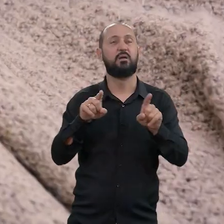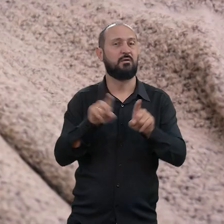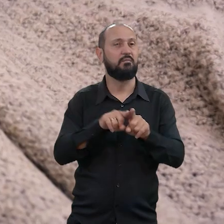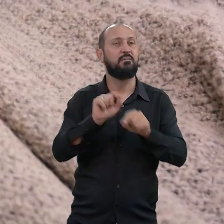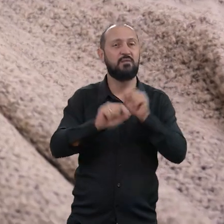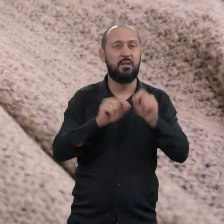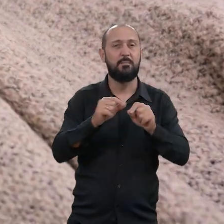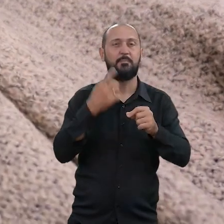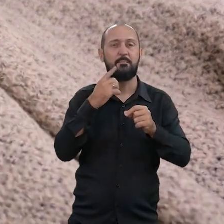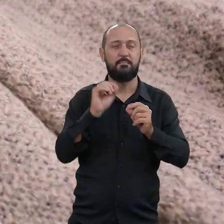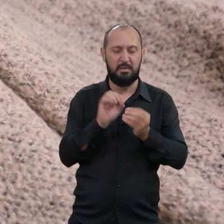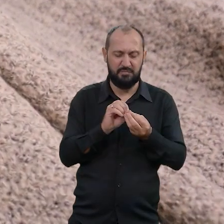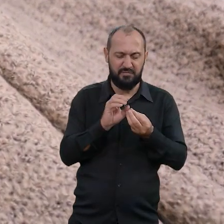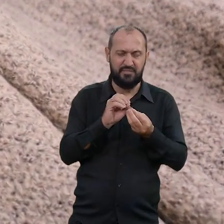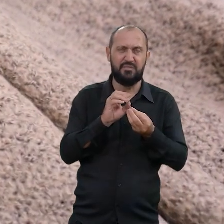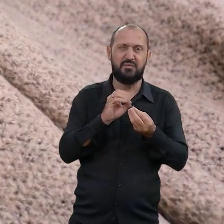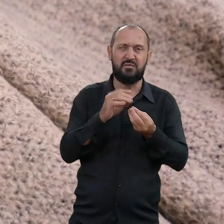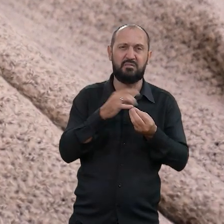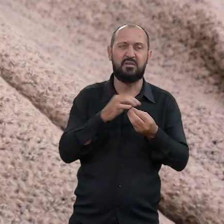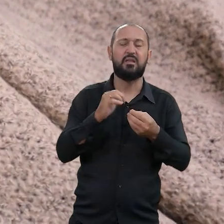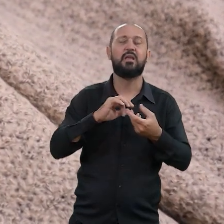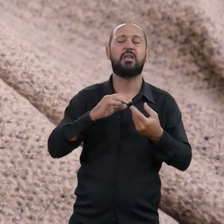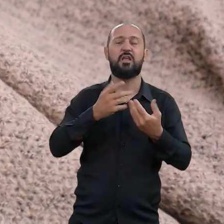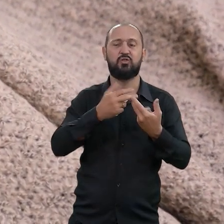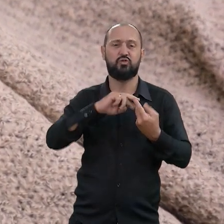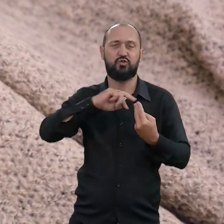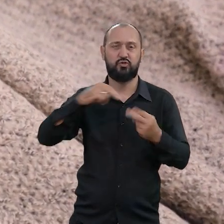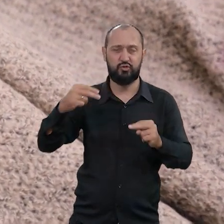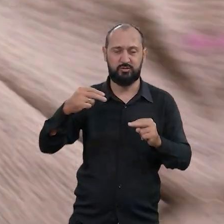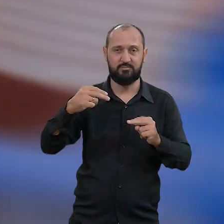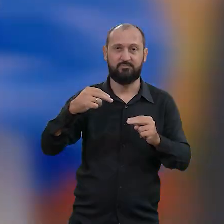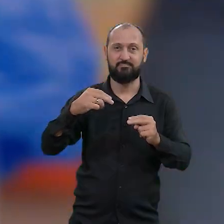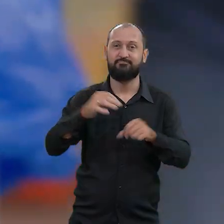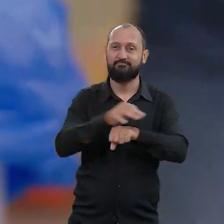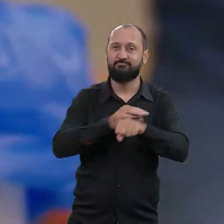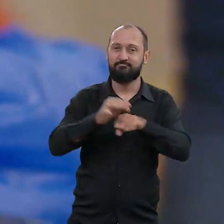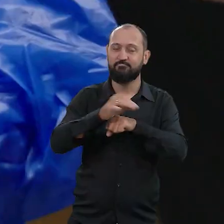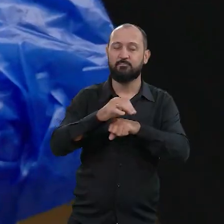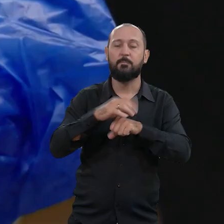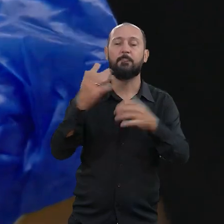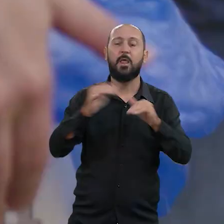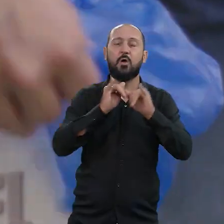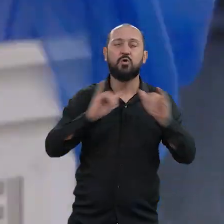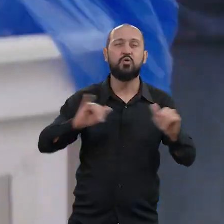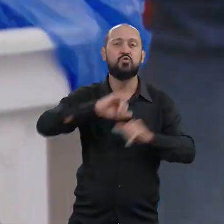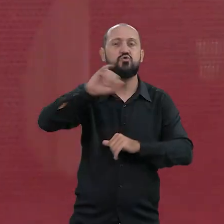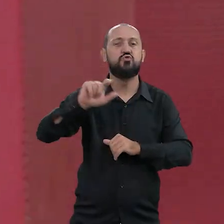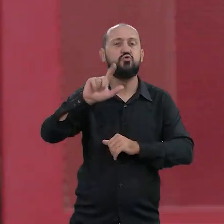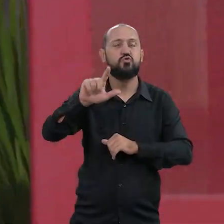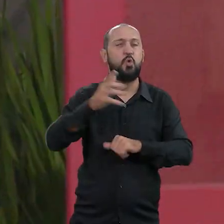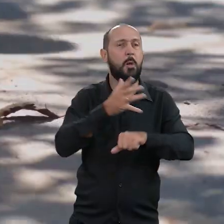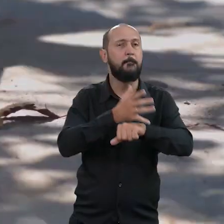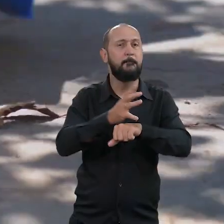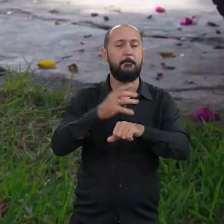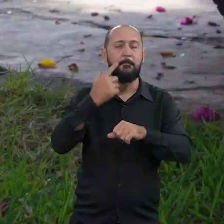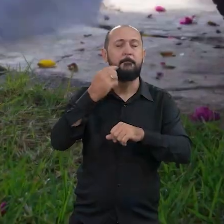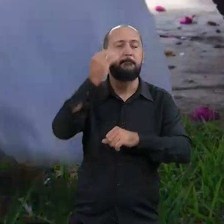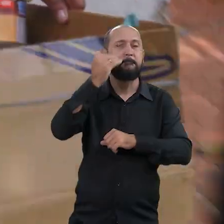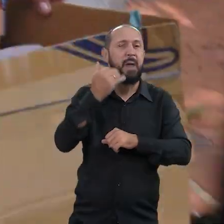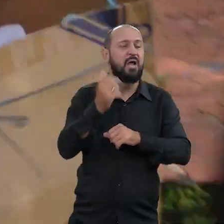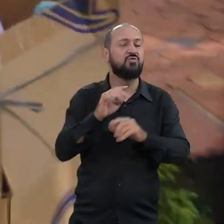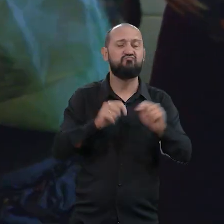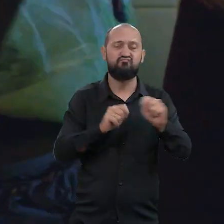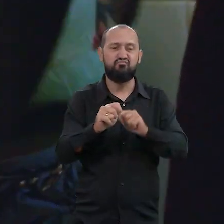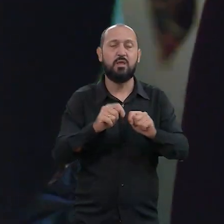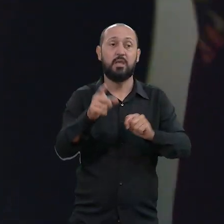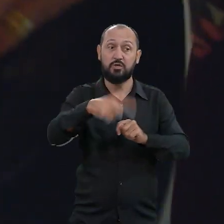saúde, incluindo inflamações e danos celulares. A campanha Julho Sem Plástico incentiva ações práticas